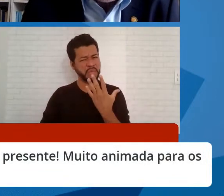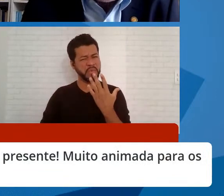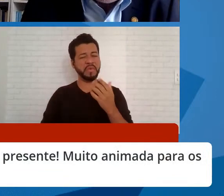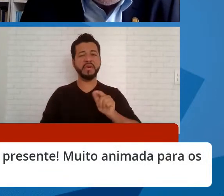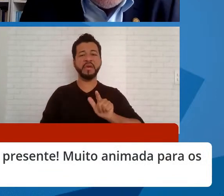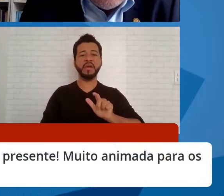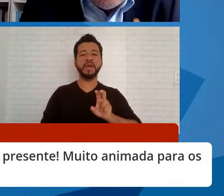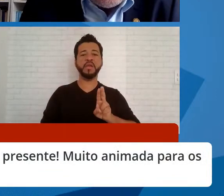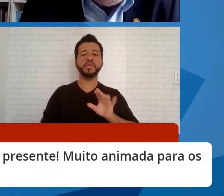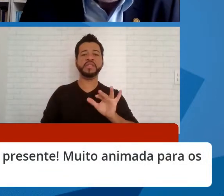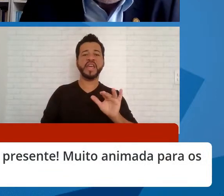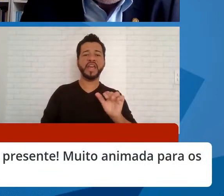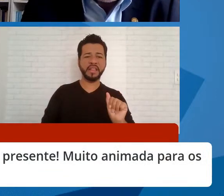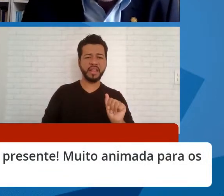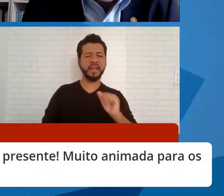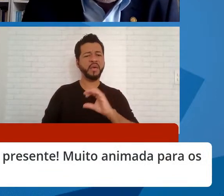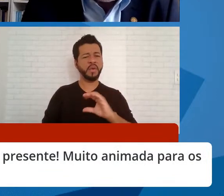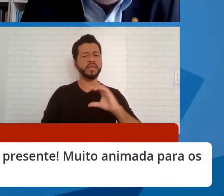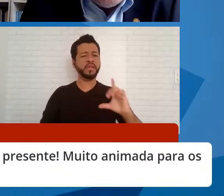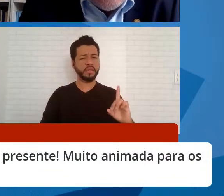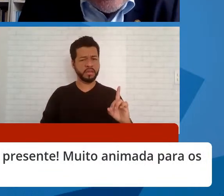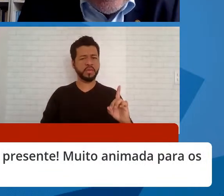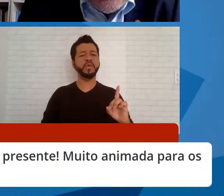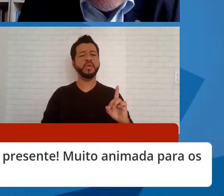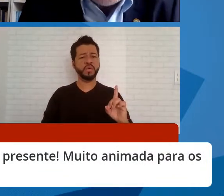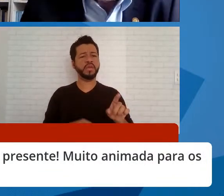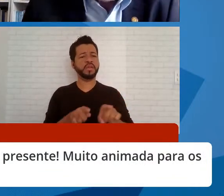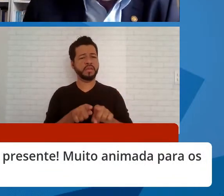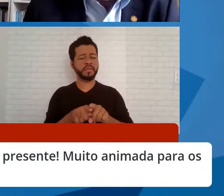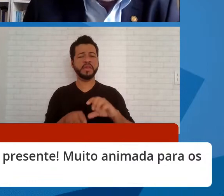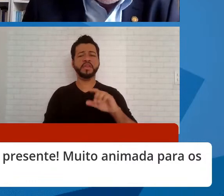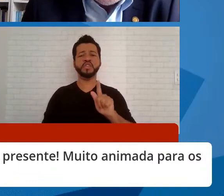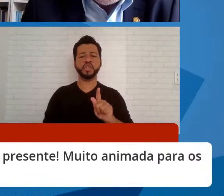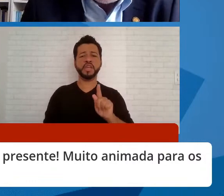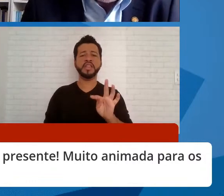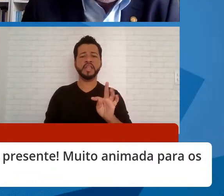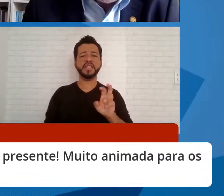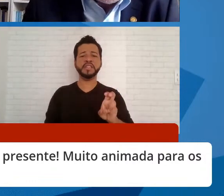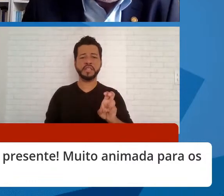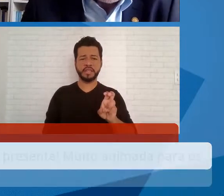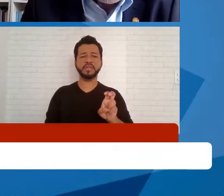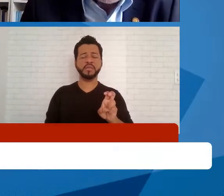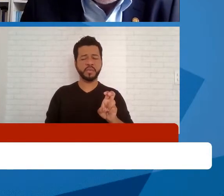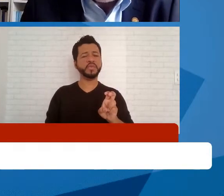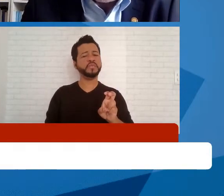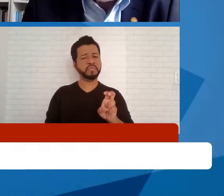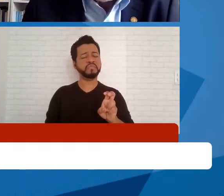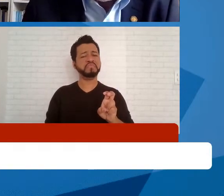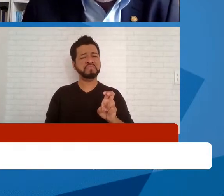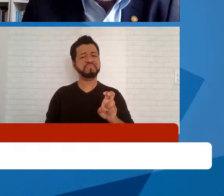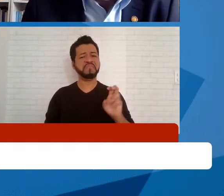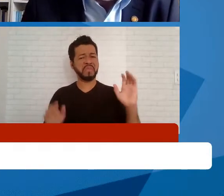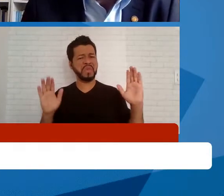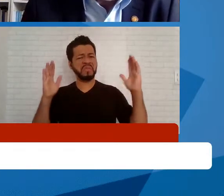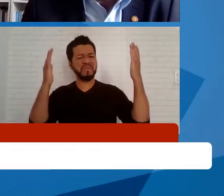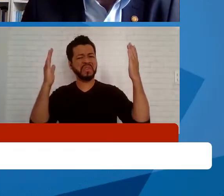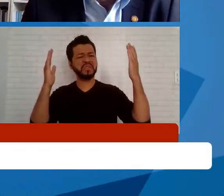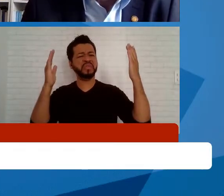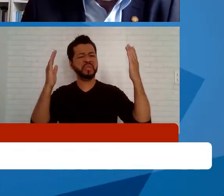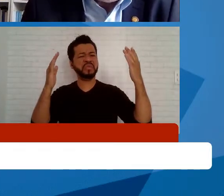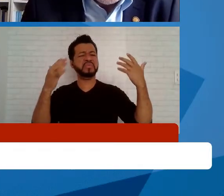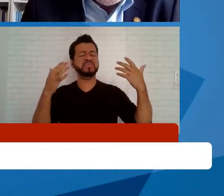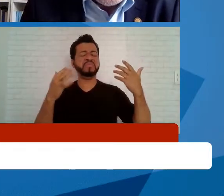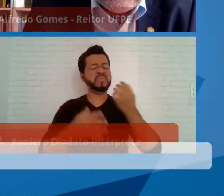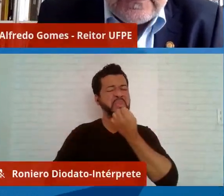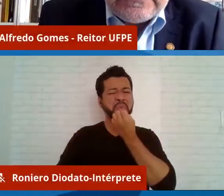nossa coordenadora do programa, também coordenadora do GT5, né? Esse intercâmbio, sem sombra de dúvida, acontece num